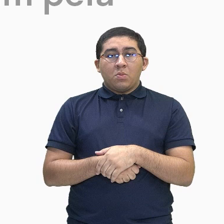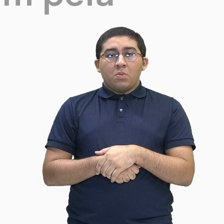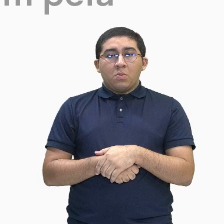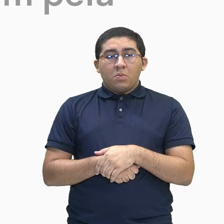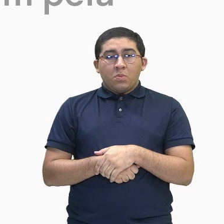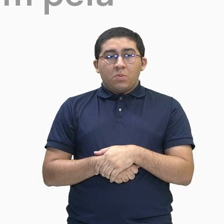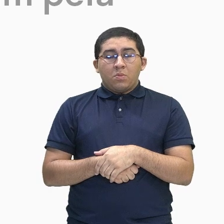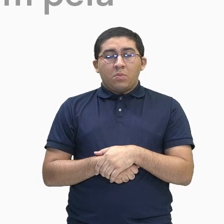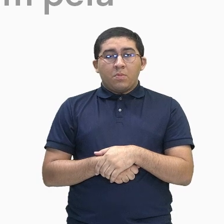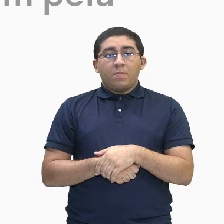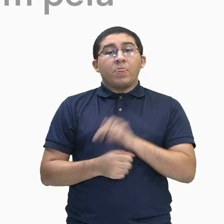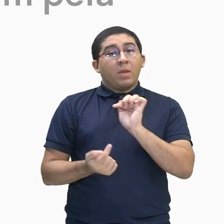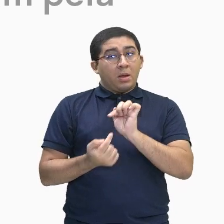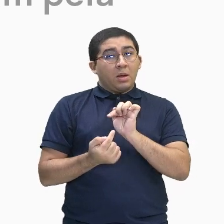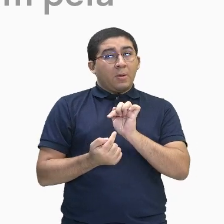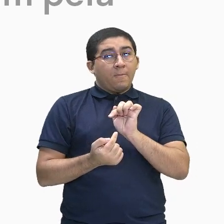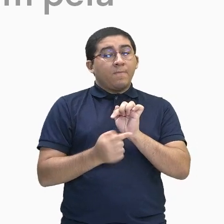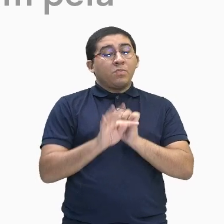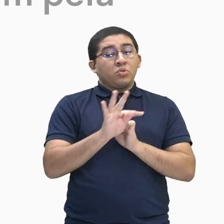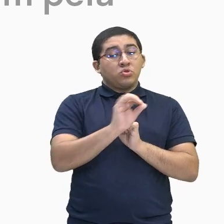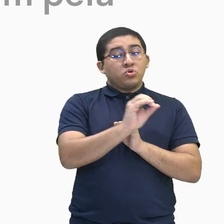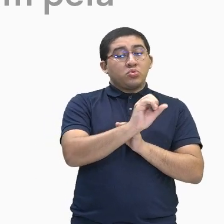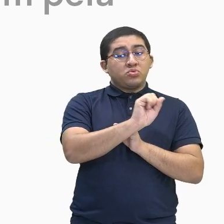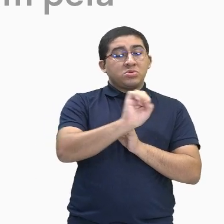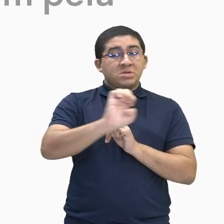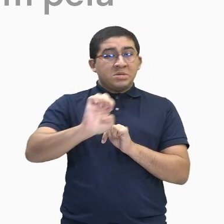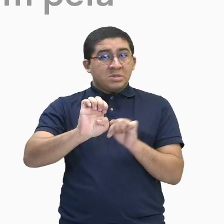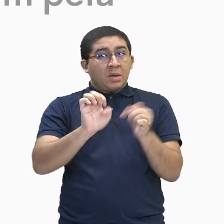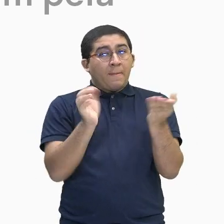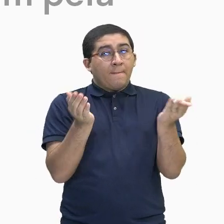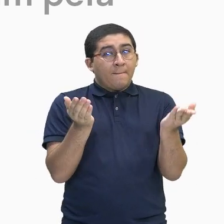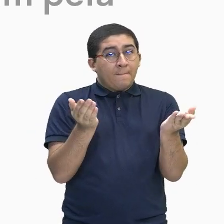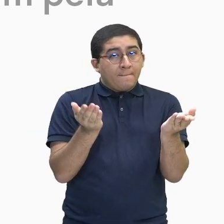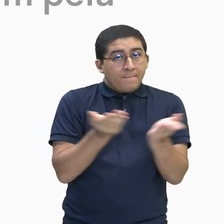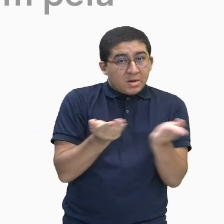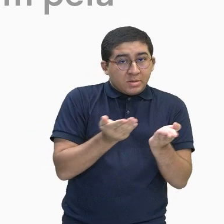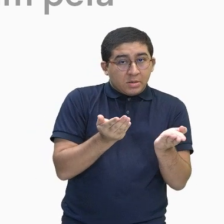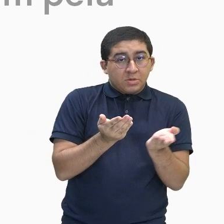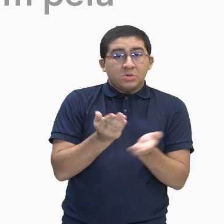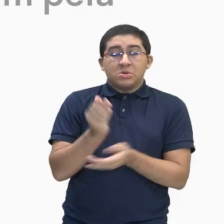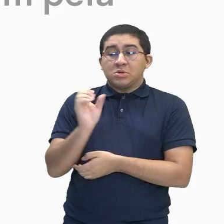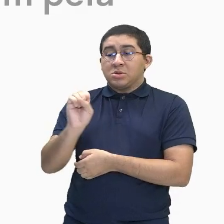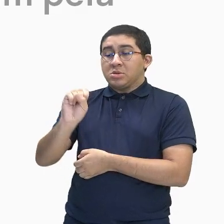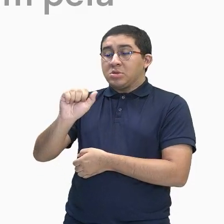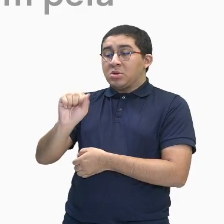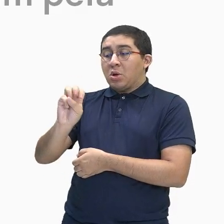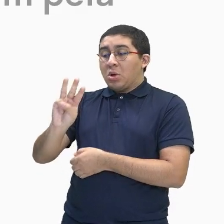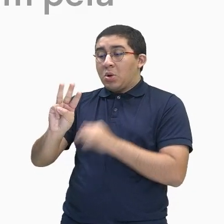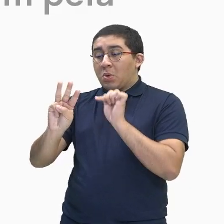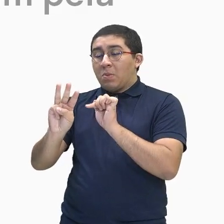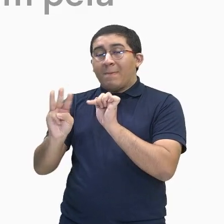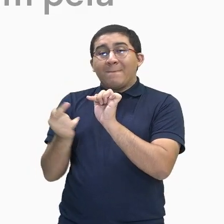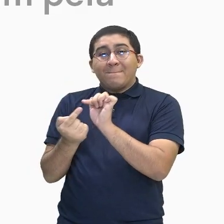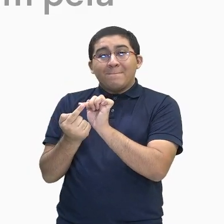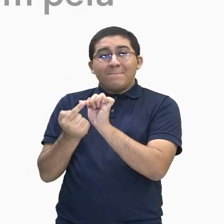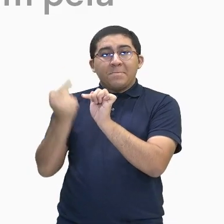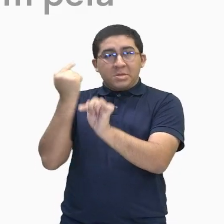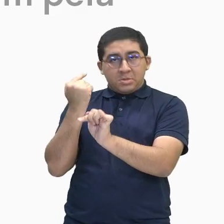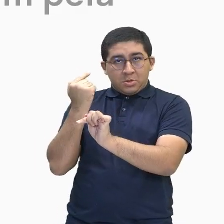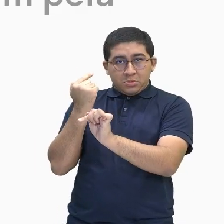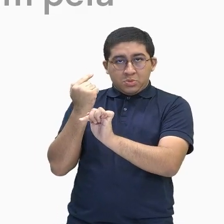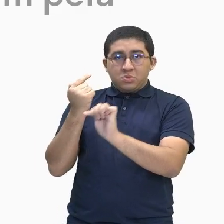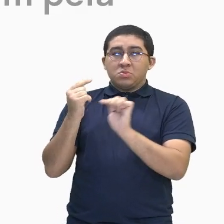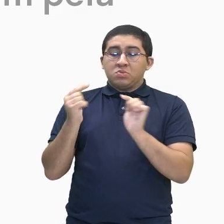to see, é o passado do verbo to see, tá? Ele está destacado aqui em vermelho, mas ele está no